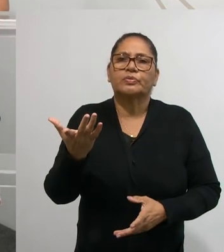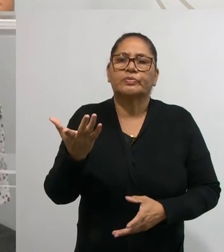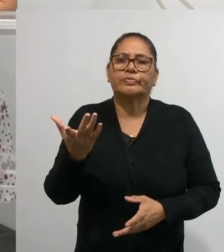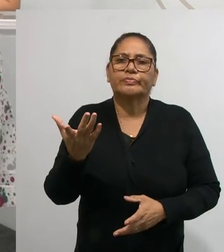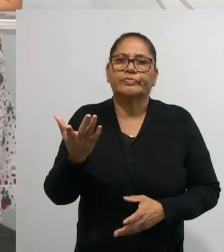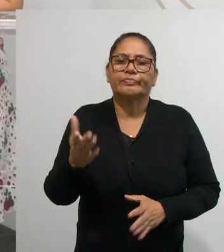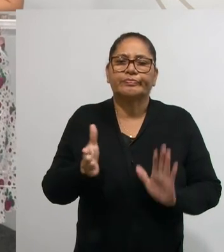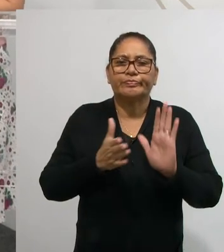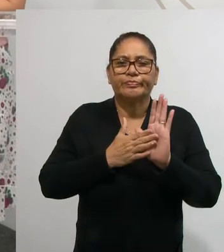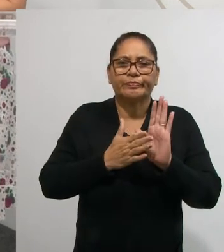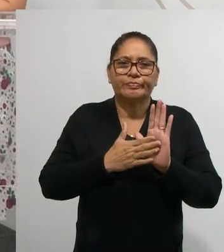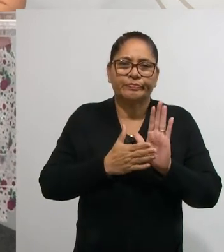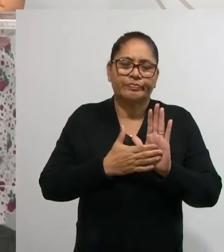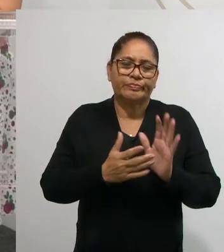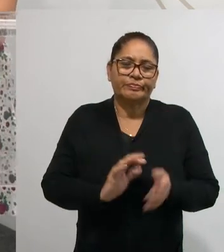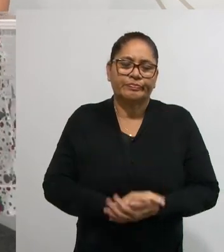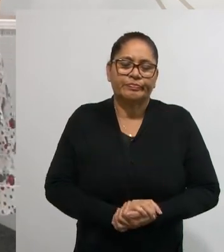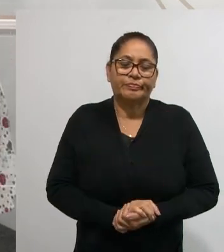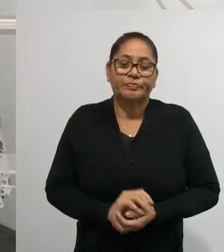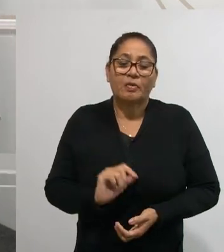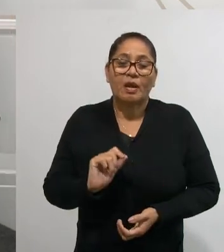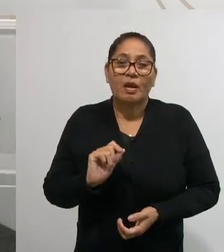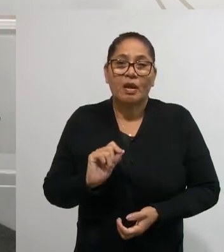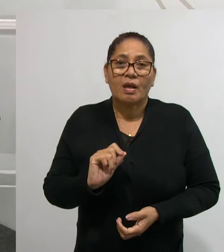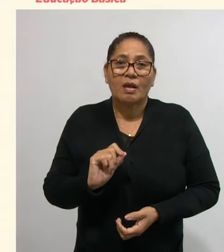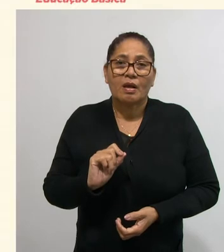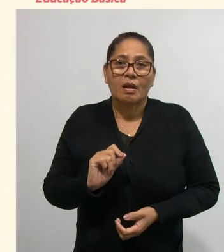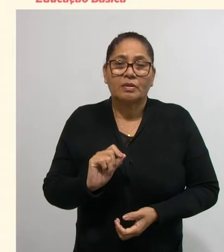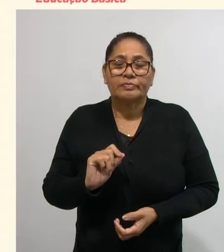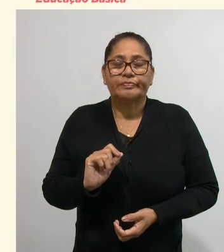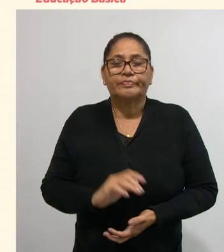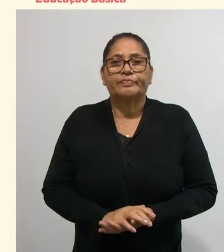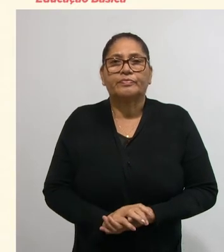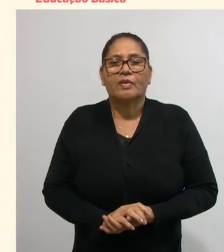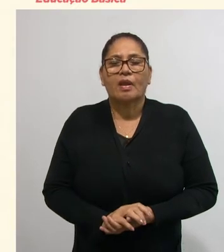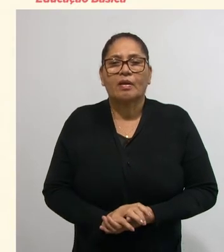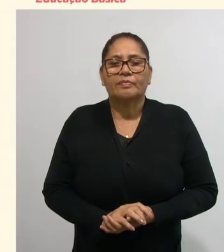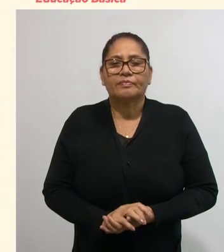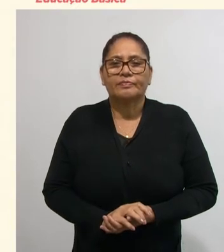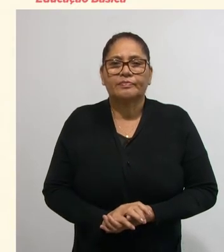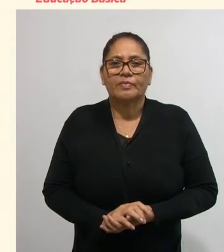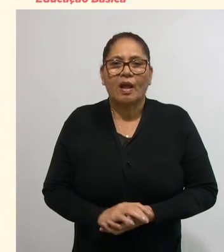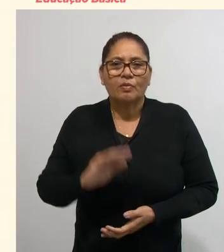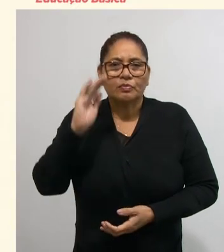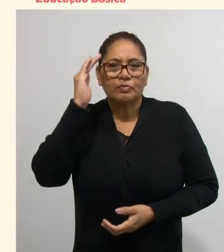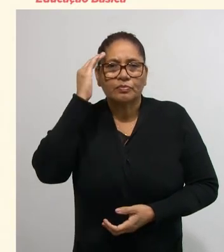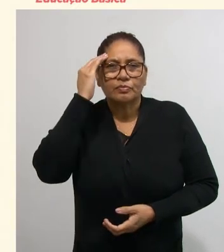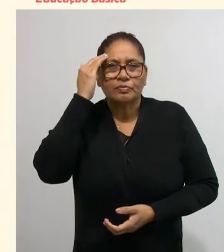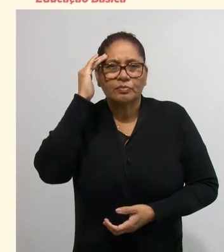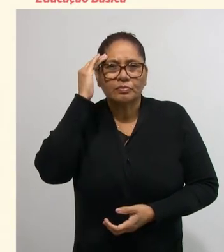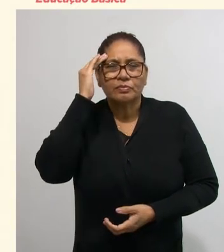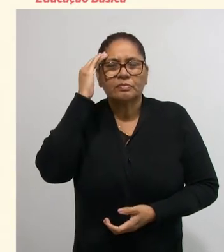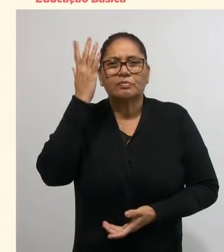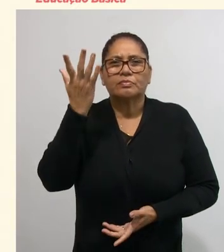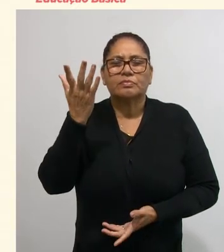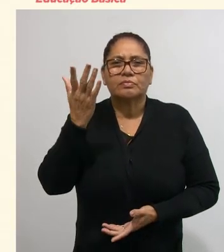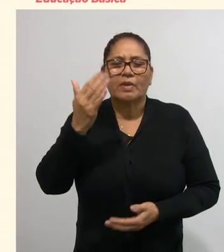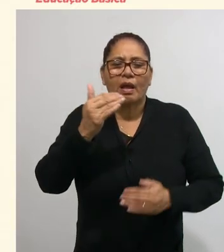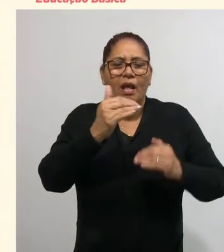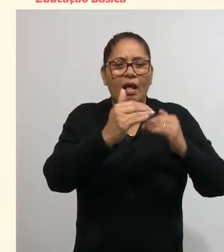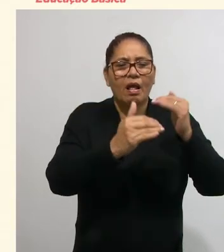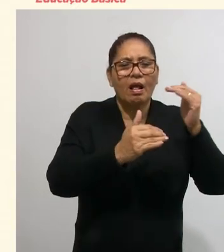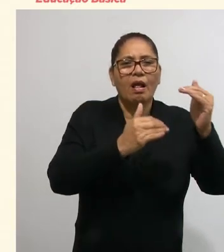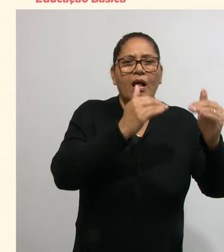atividades propostas e nem sentido vamos compreender que a nossa o nosso